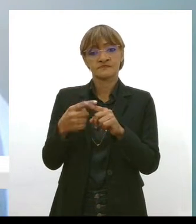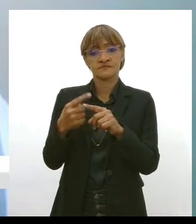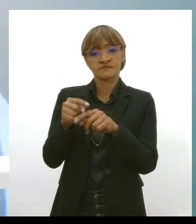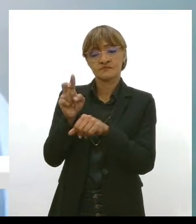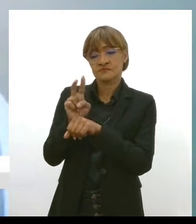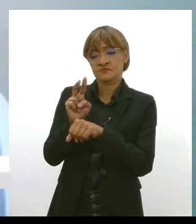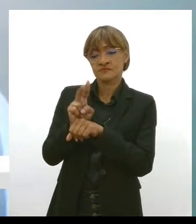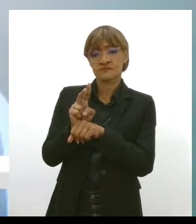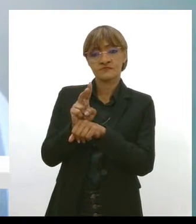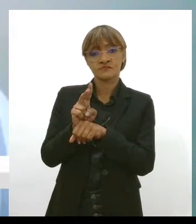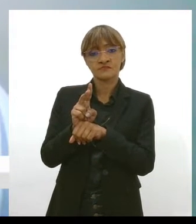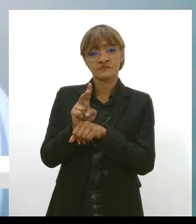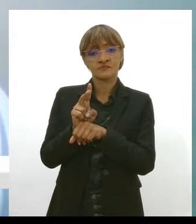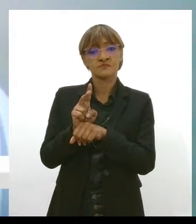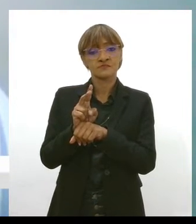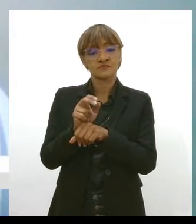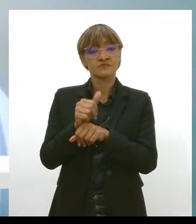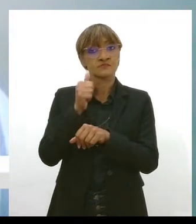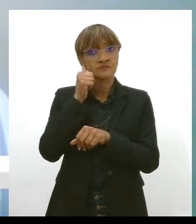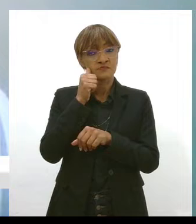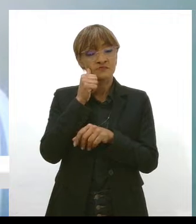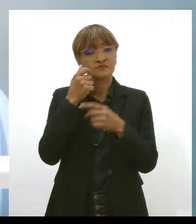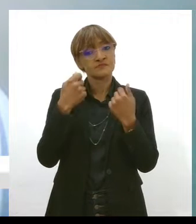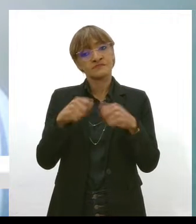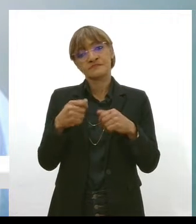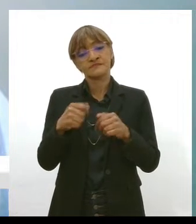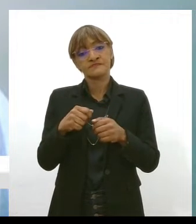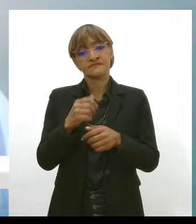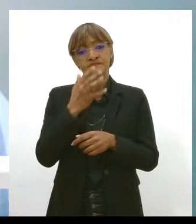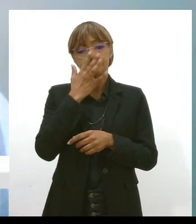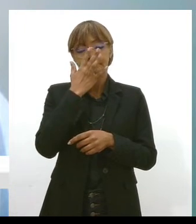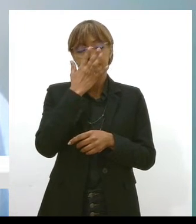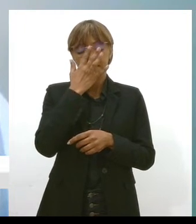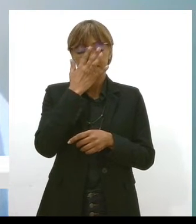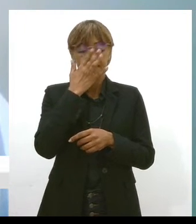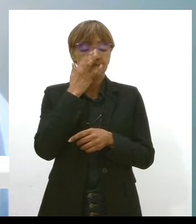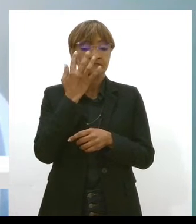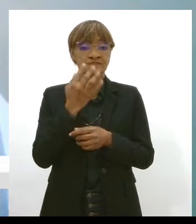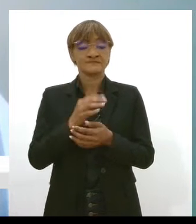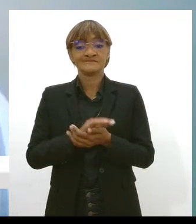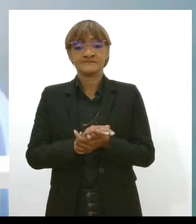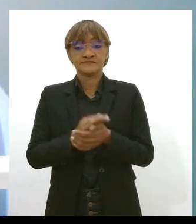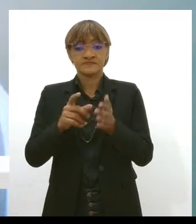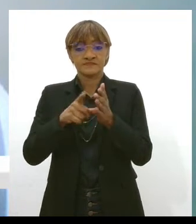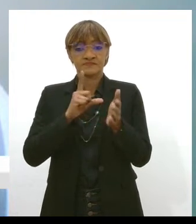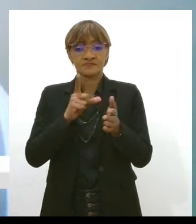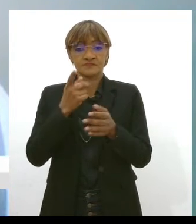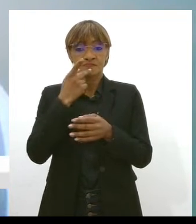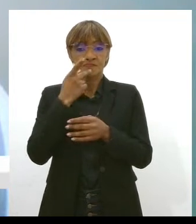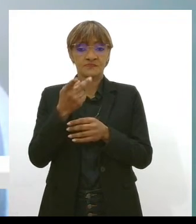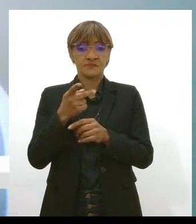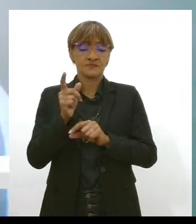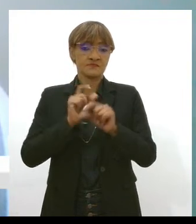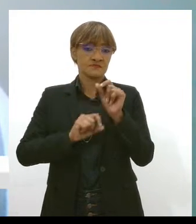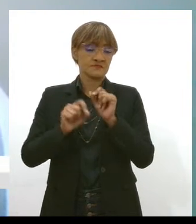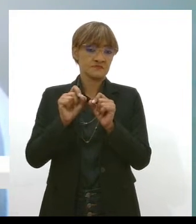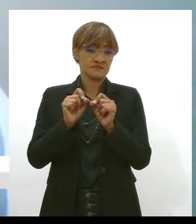desse cuidado. Mas, como eu falei, depois da patologia cervical,